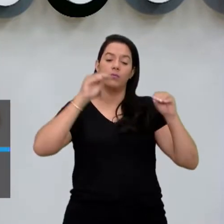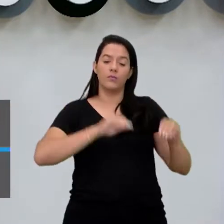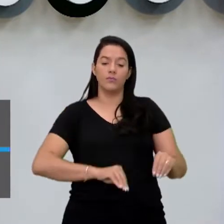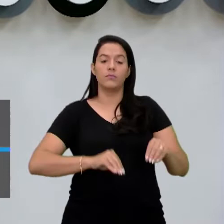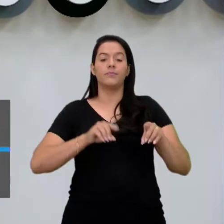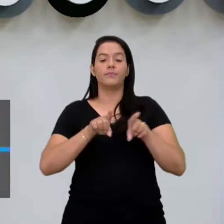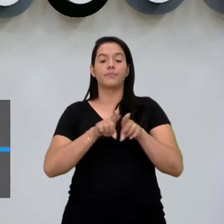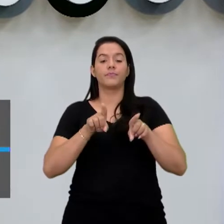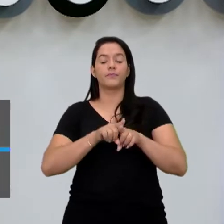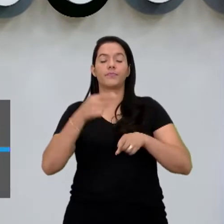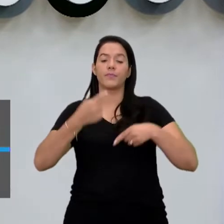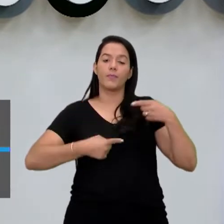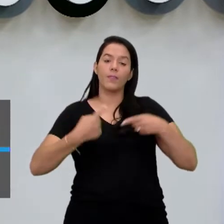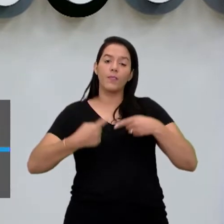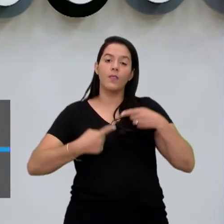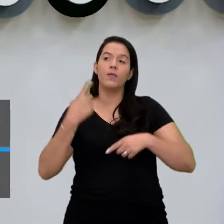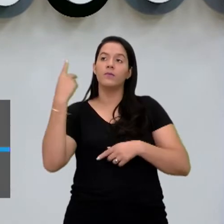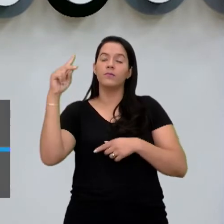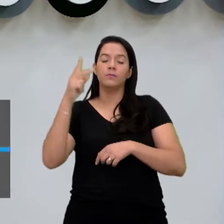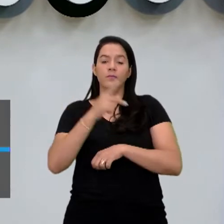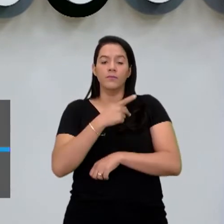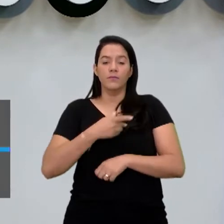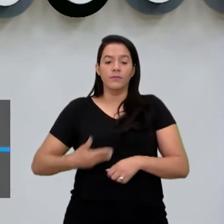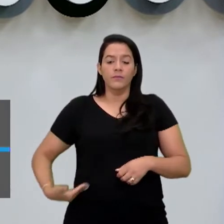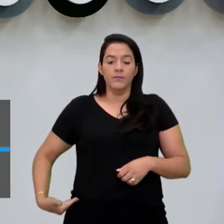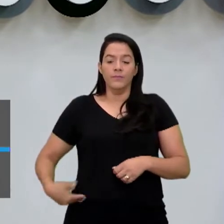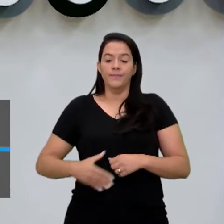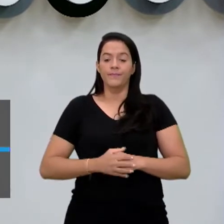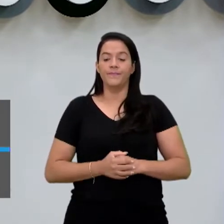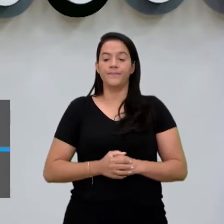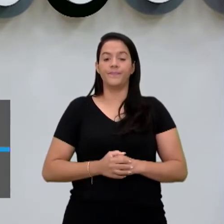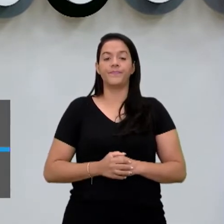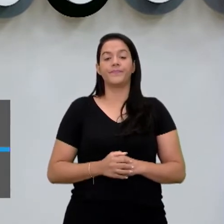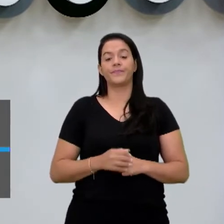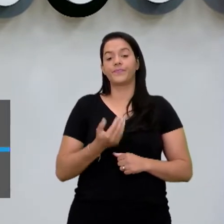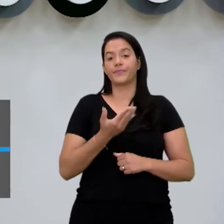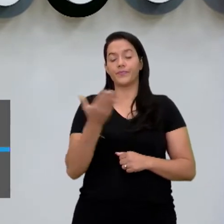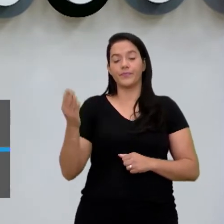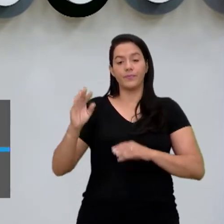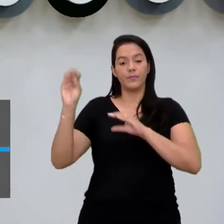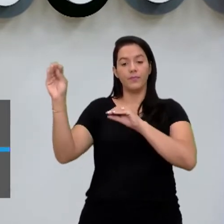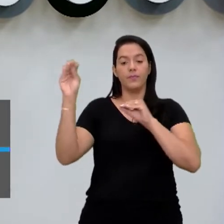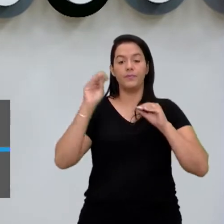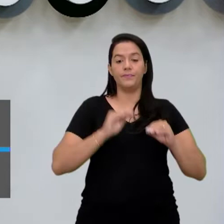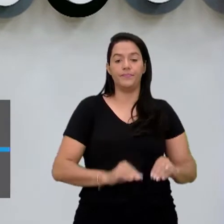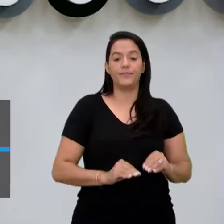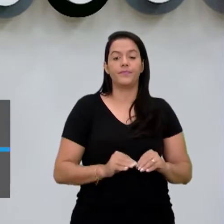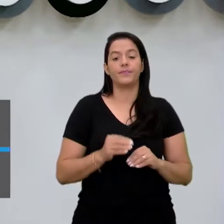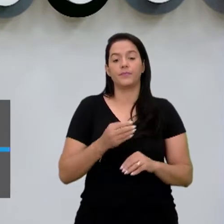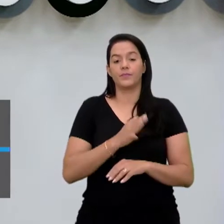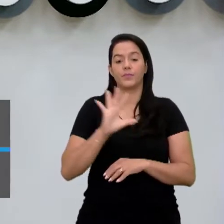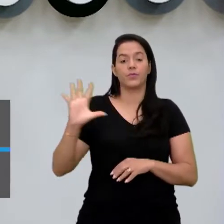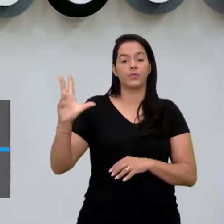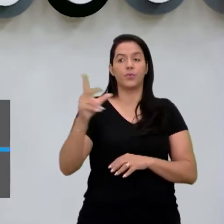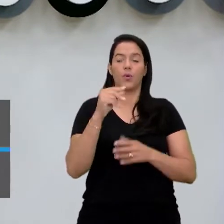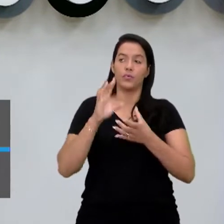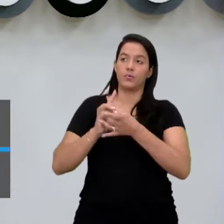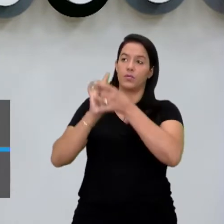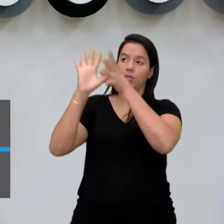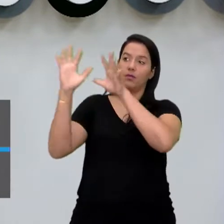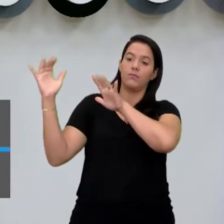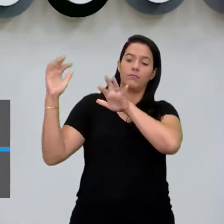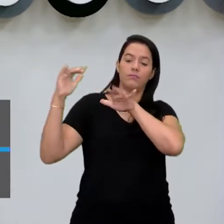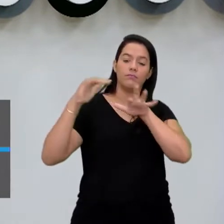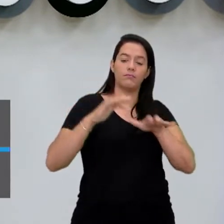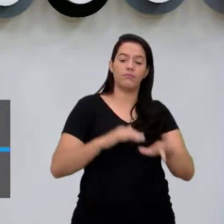situação política do país deles. Então, se Cuba não eram refugiados, vamos dizer assim, eles vieram todos de livre e espontânea vontade em